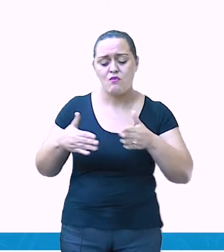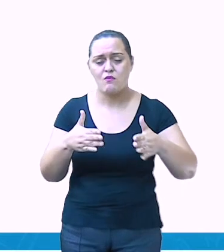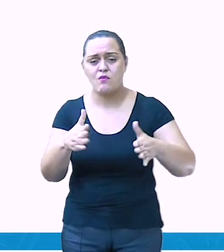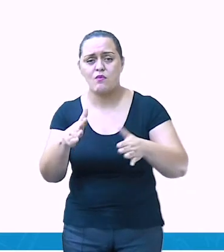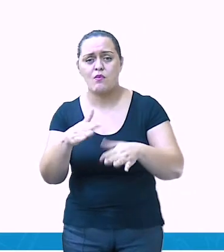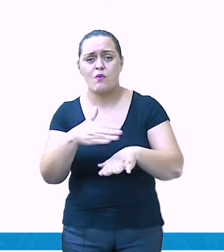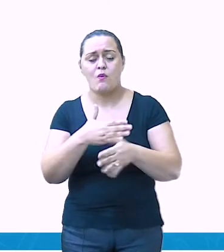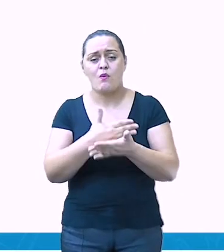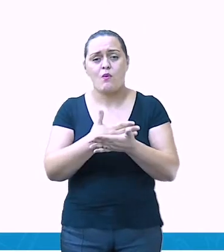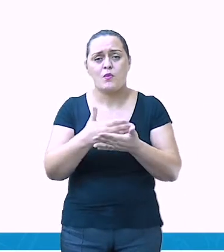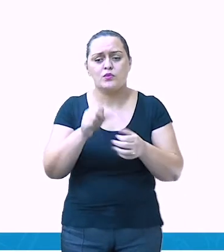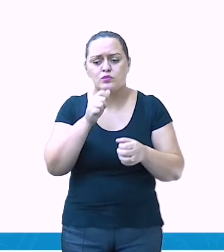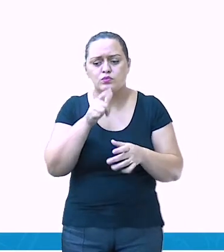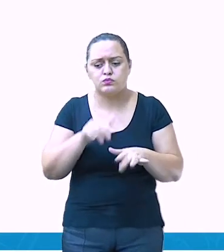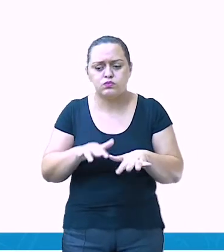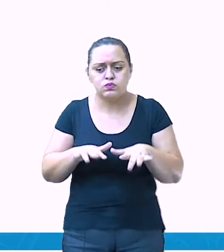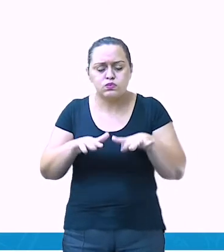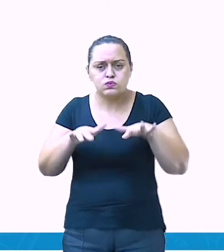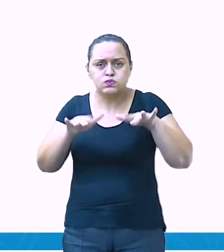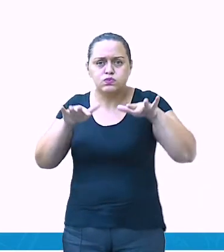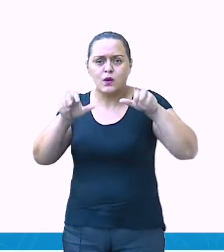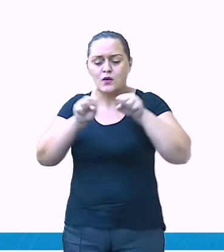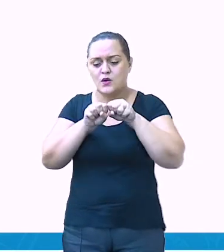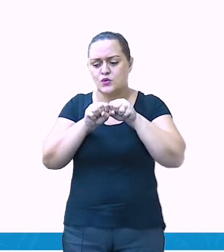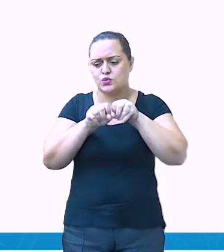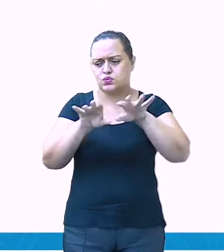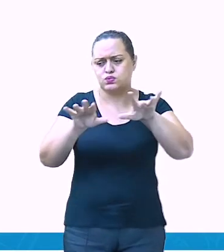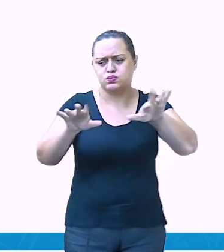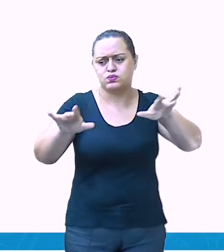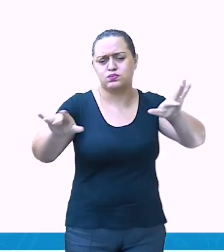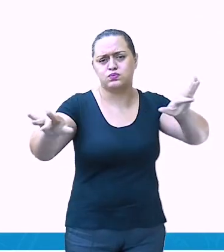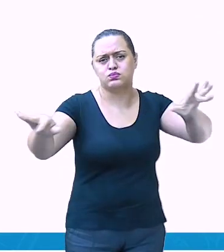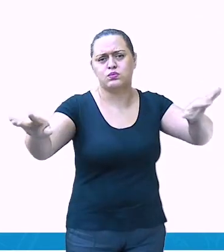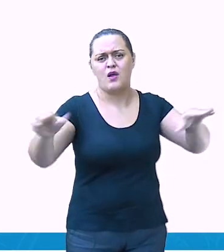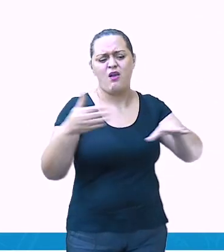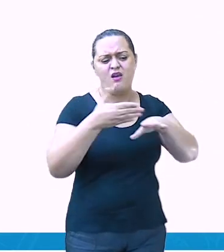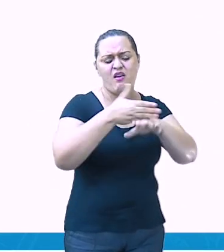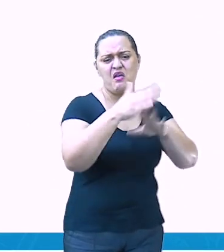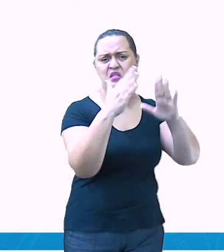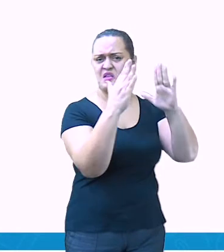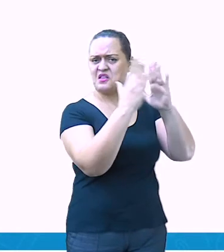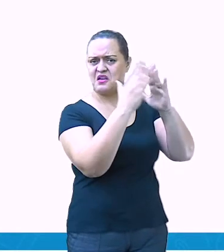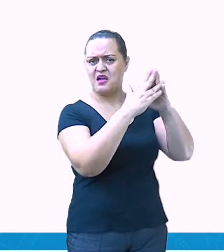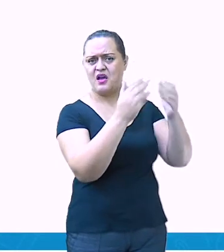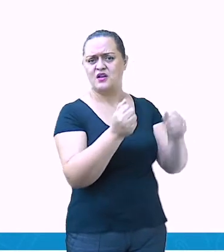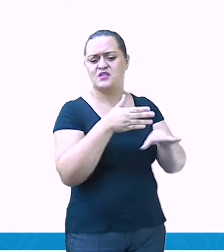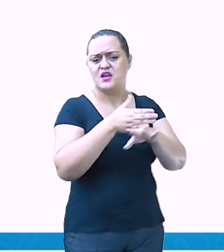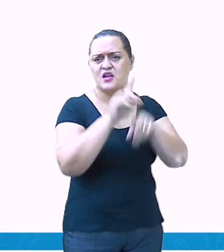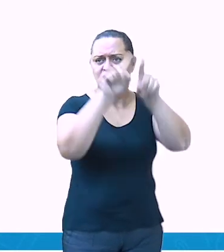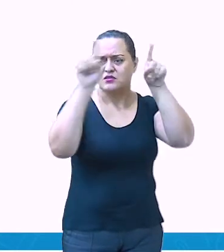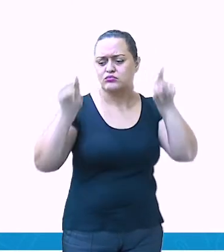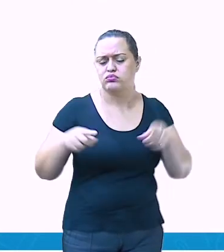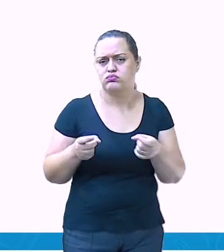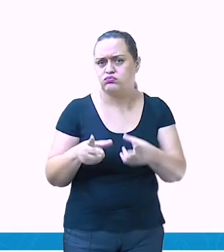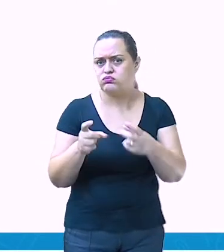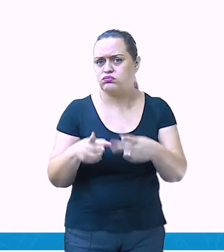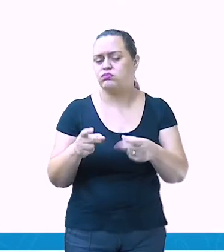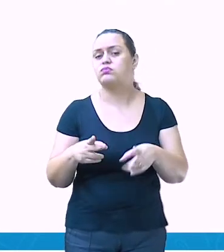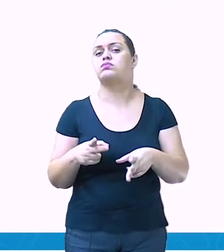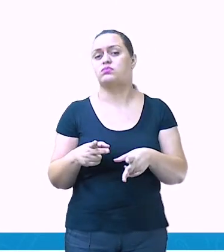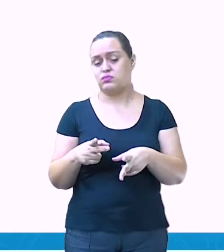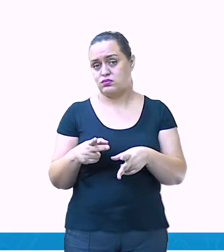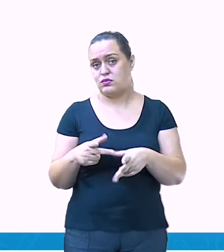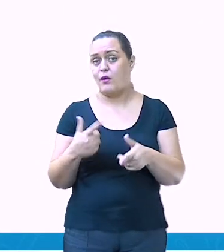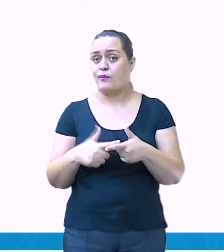cidade, ocupando casas, ruas, comércio. Isso é